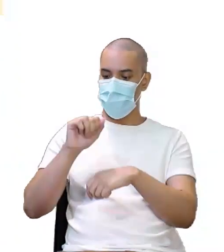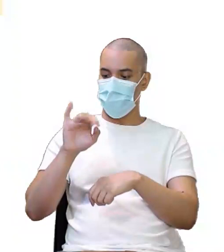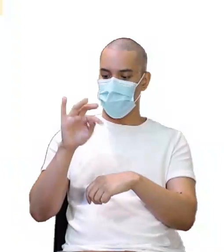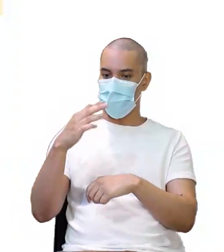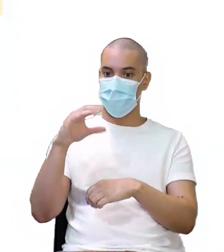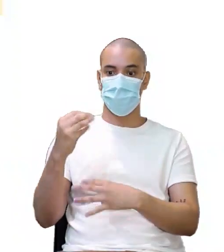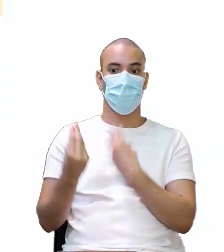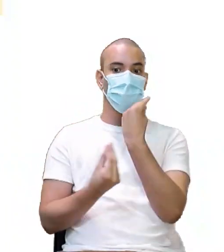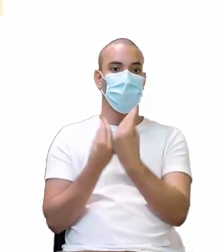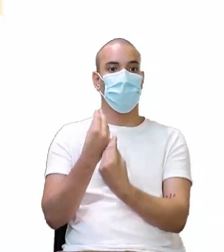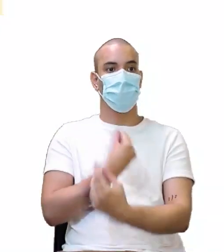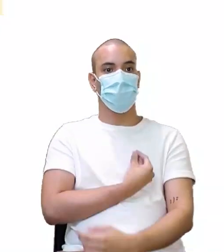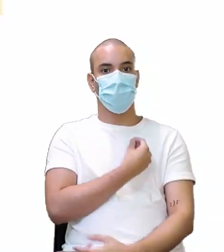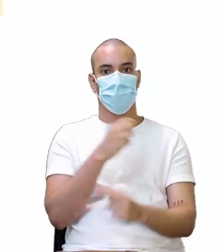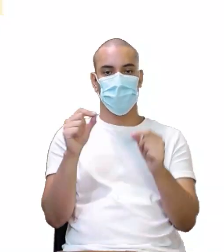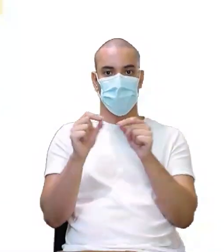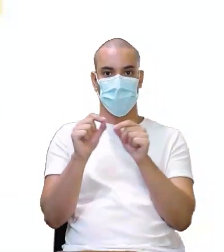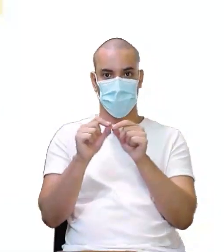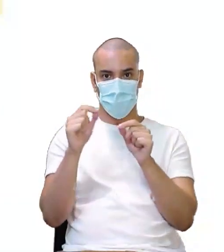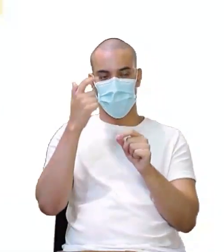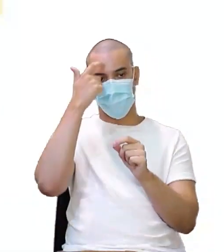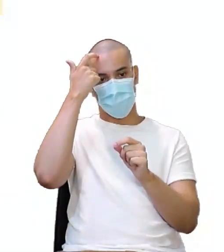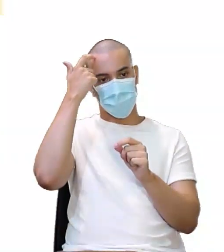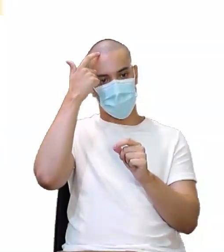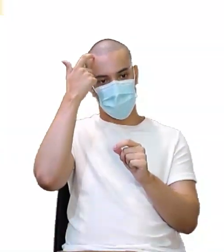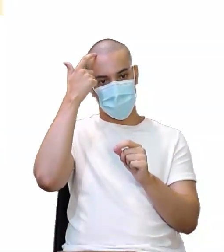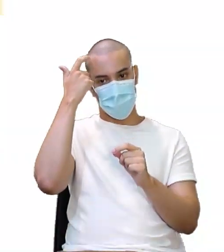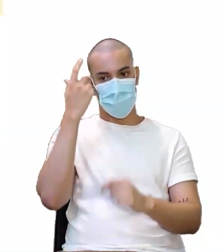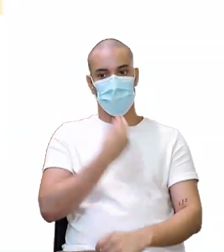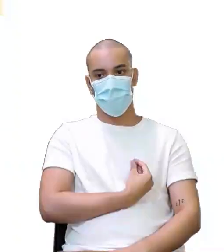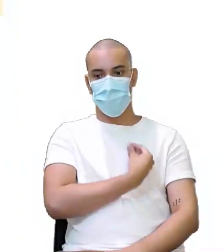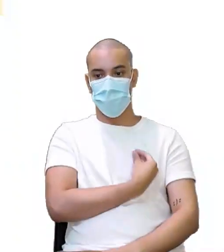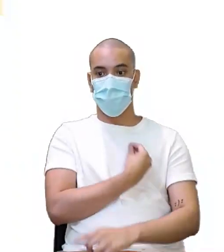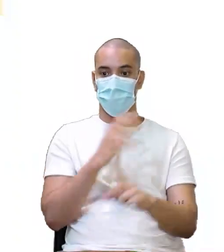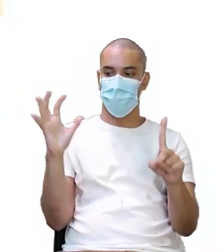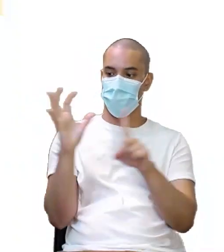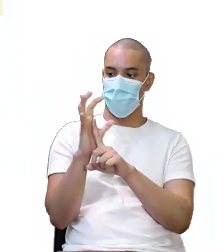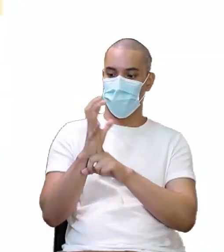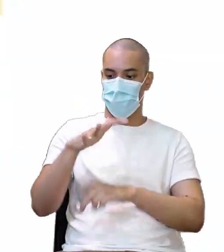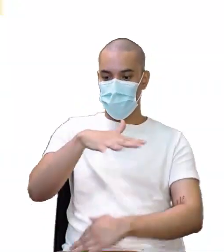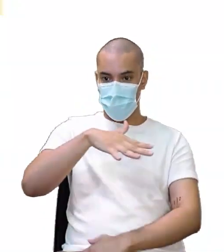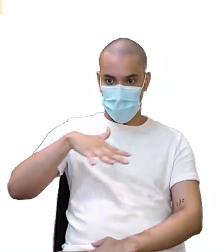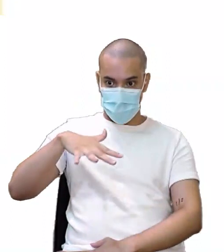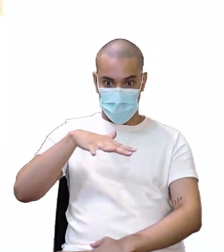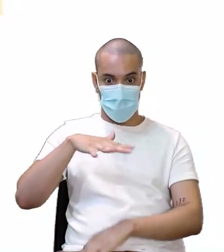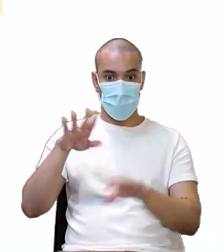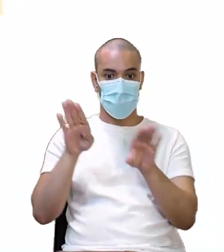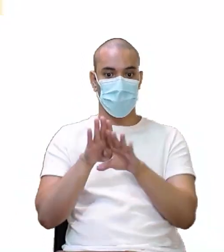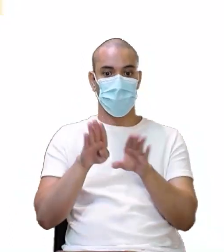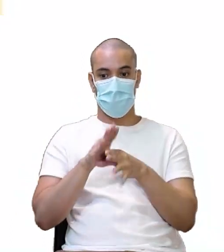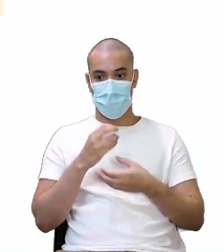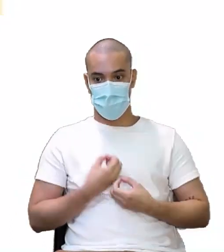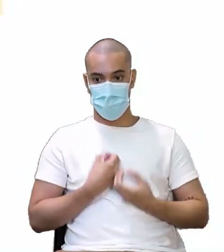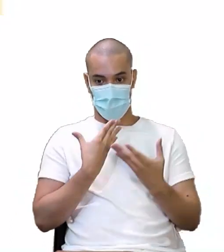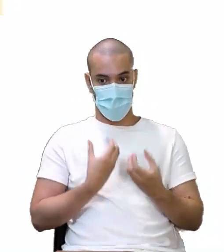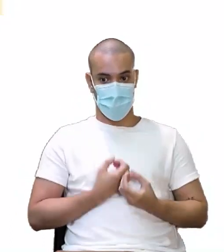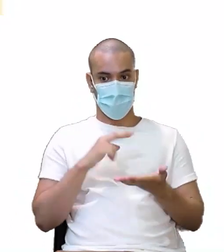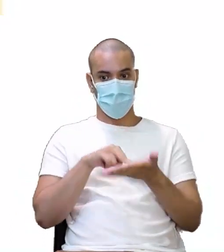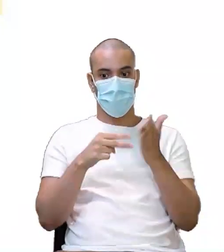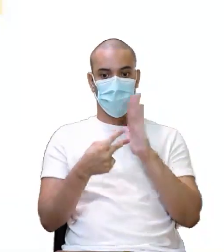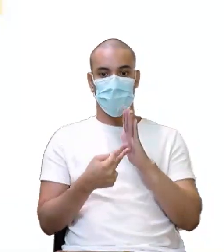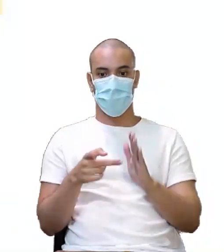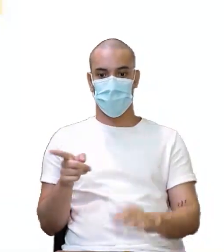como esses seres vivos vão sobreviver e influenciar nesse meio ambiente. E a expressão, no caso dos